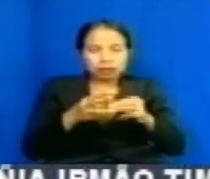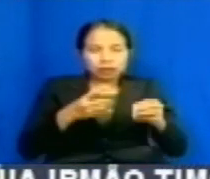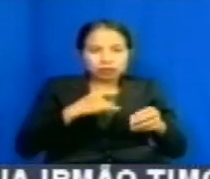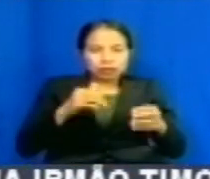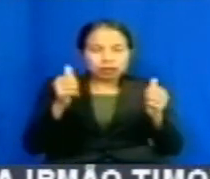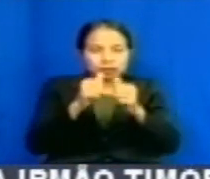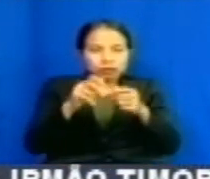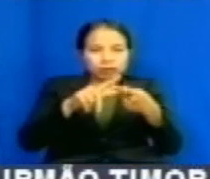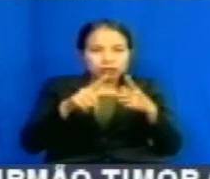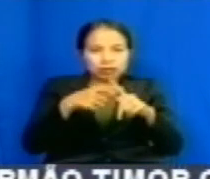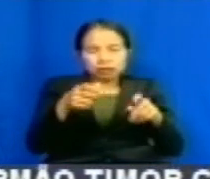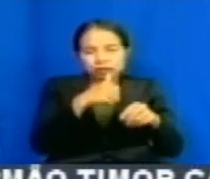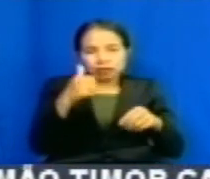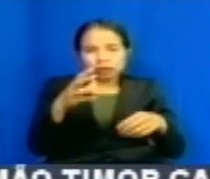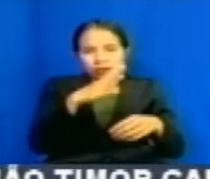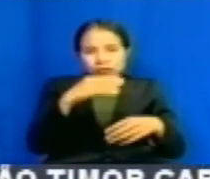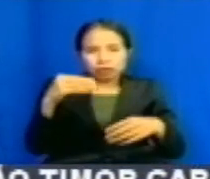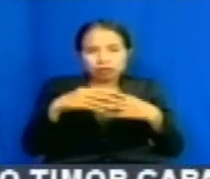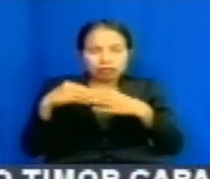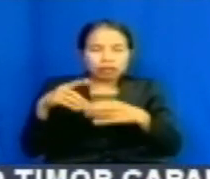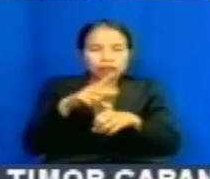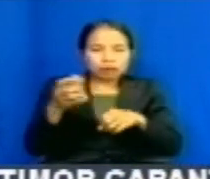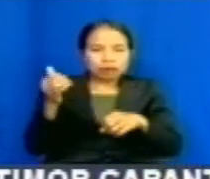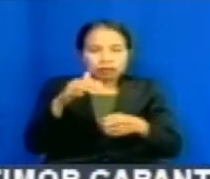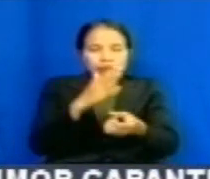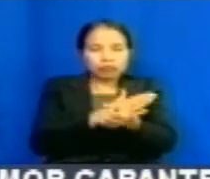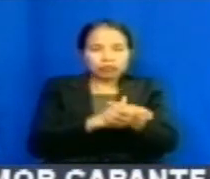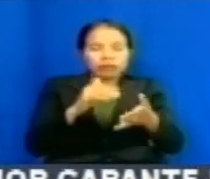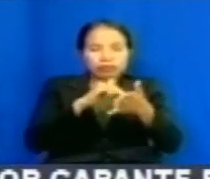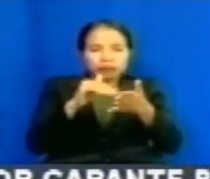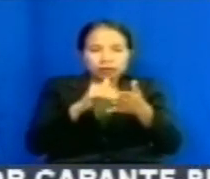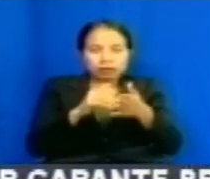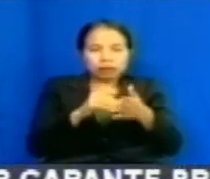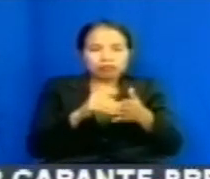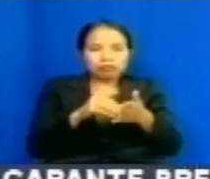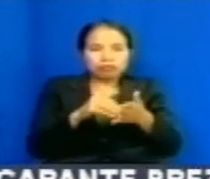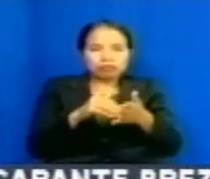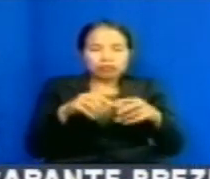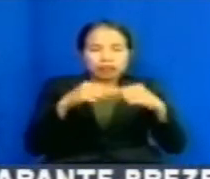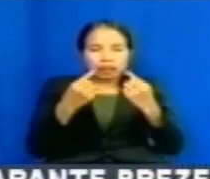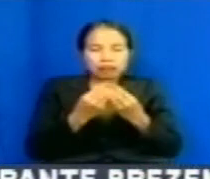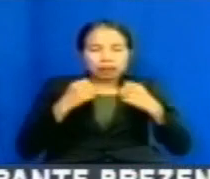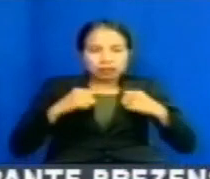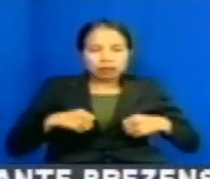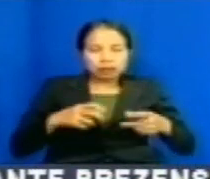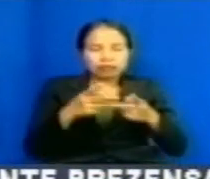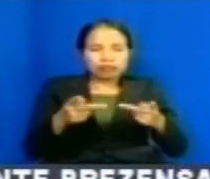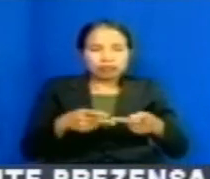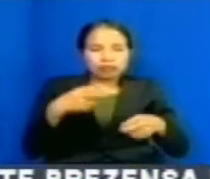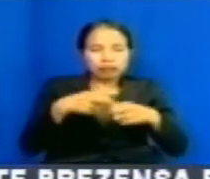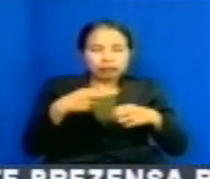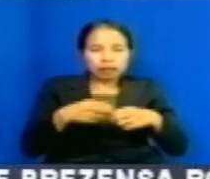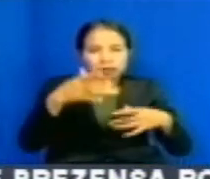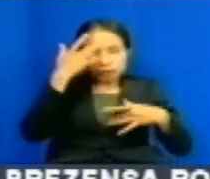com parceiro Balum, no autoridade local Sira, promove formação para pessoal Sira e afatem de identificado o risco da dengue.